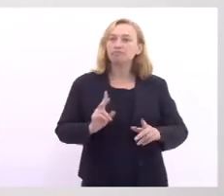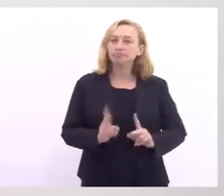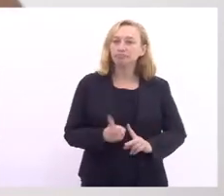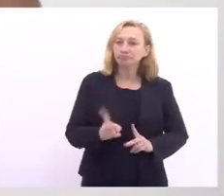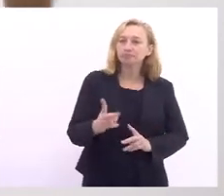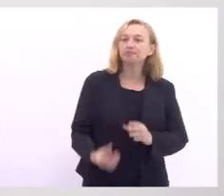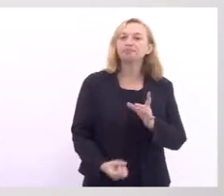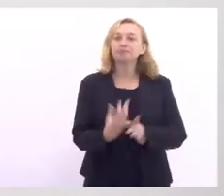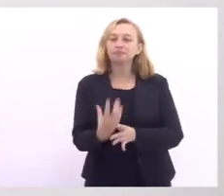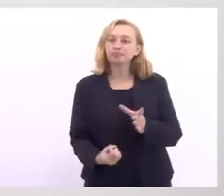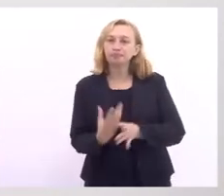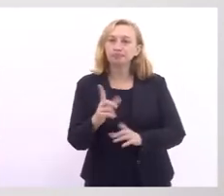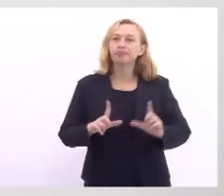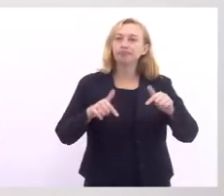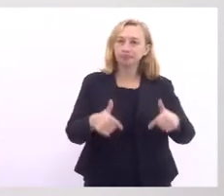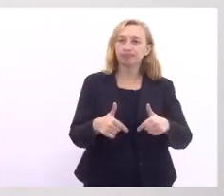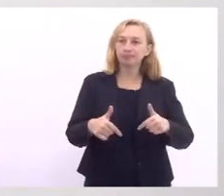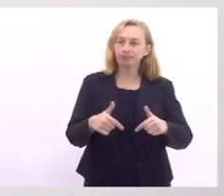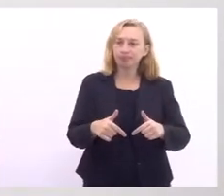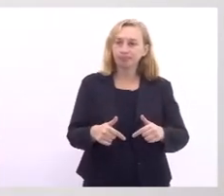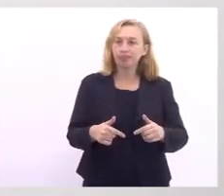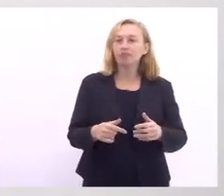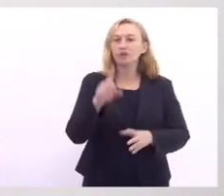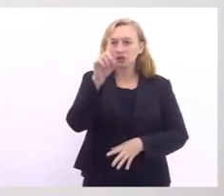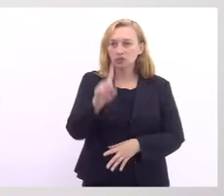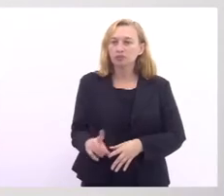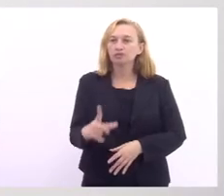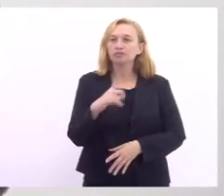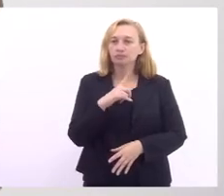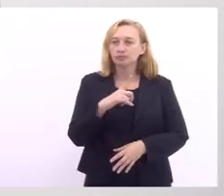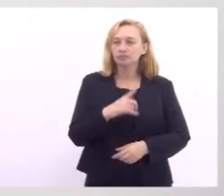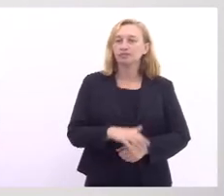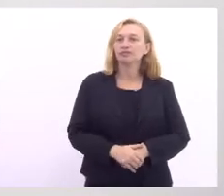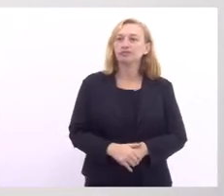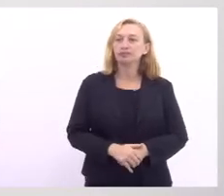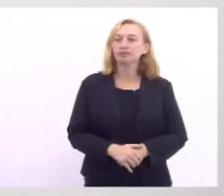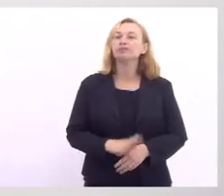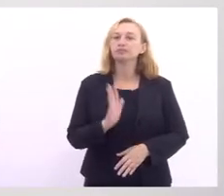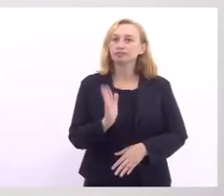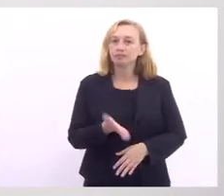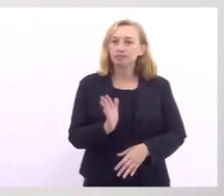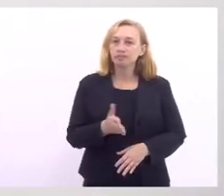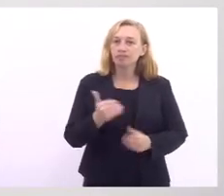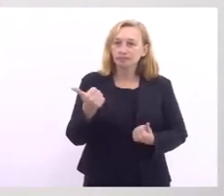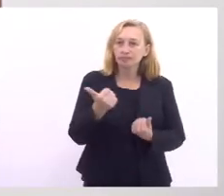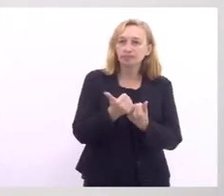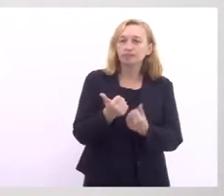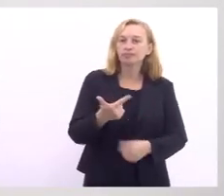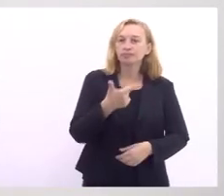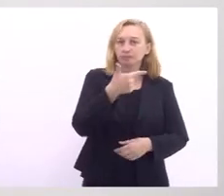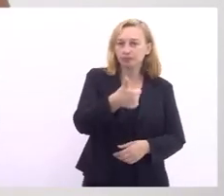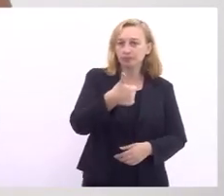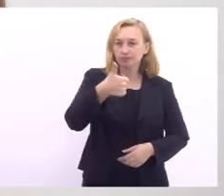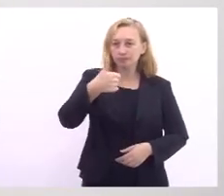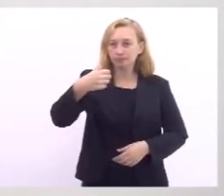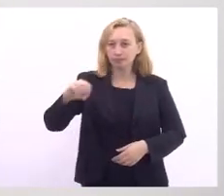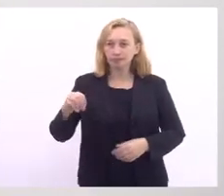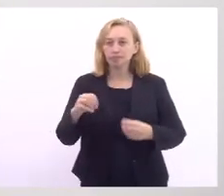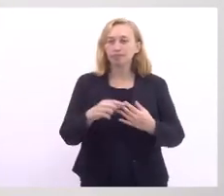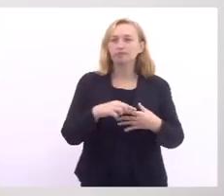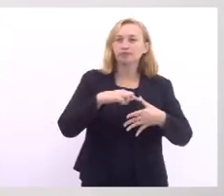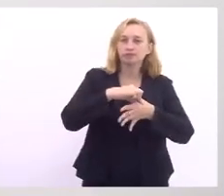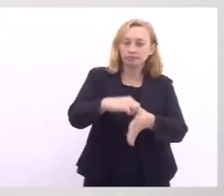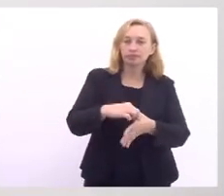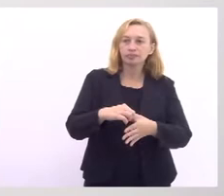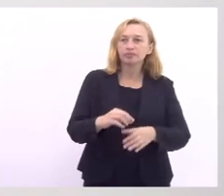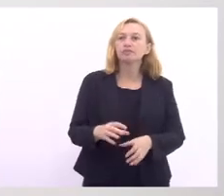produzindo e agir em torno dessa agenda de direitos que a gente busca a gente já apoiou 200 lideranças com formação